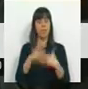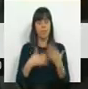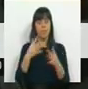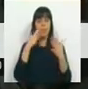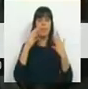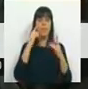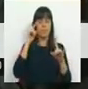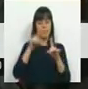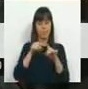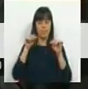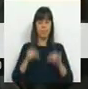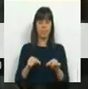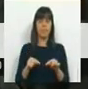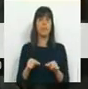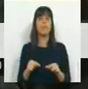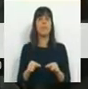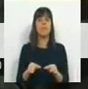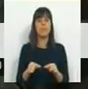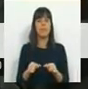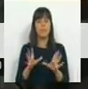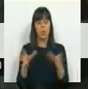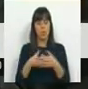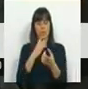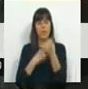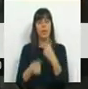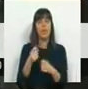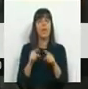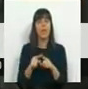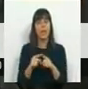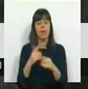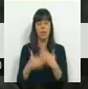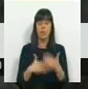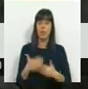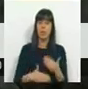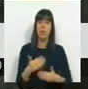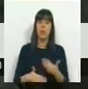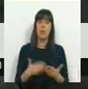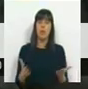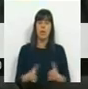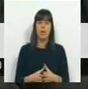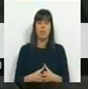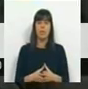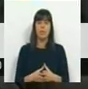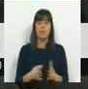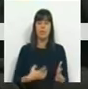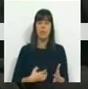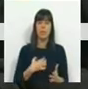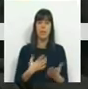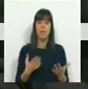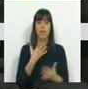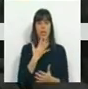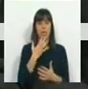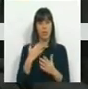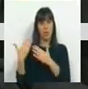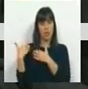persiste no mais firme propósito de que esta comissão de inquérito decorra com um sentido de